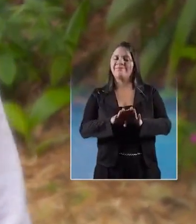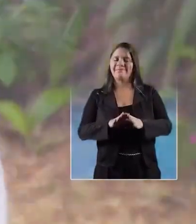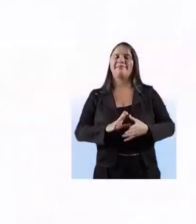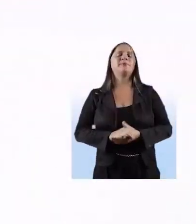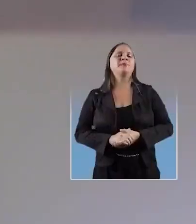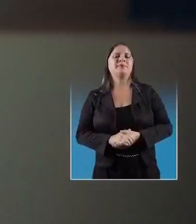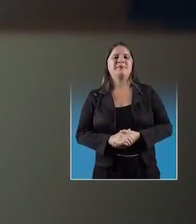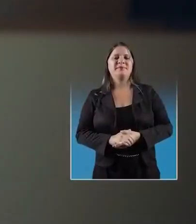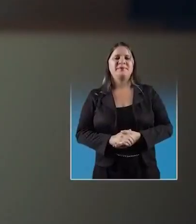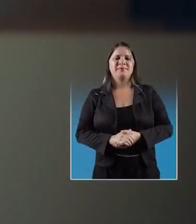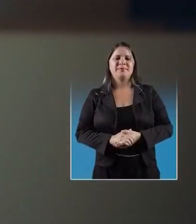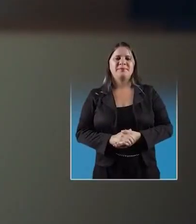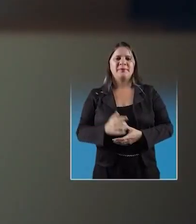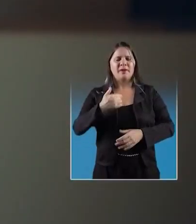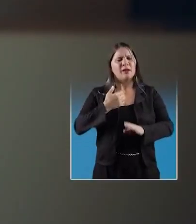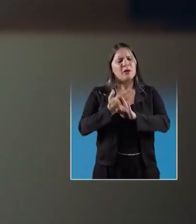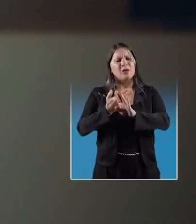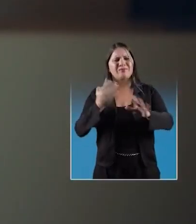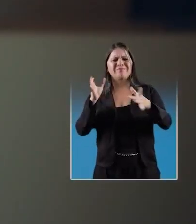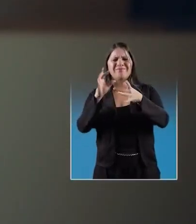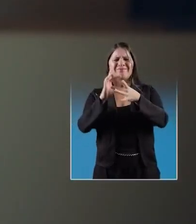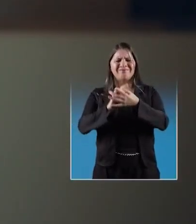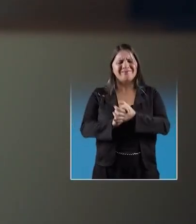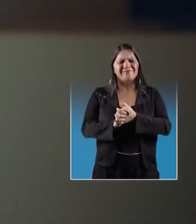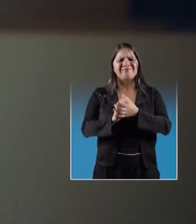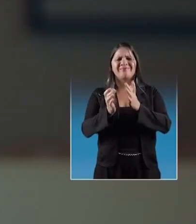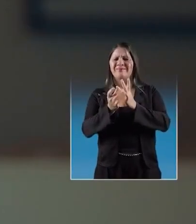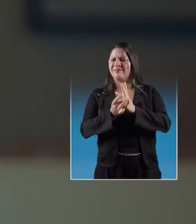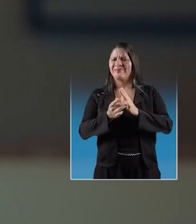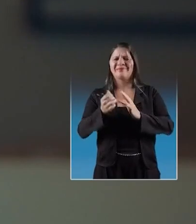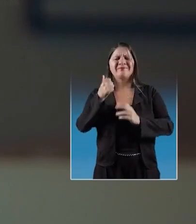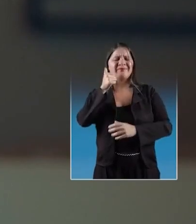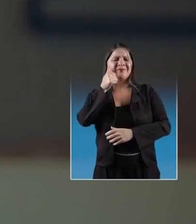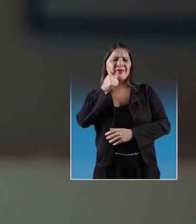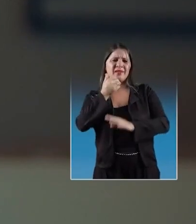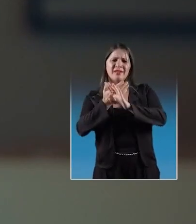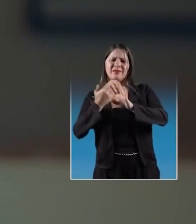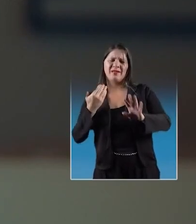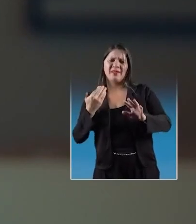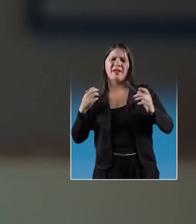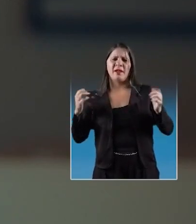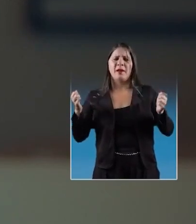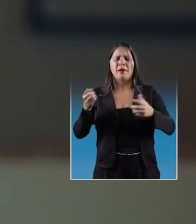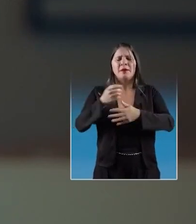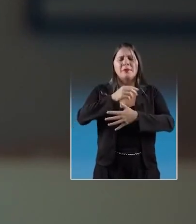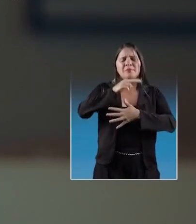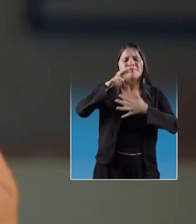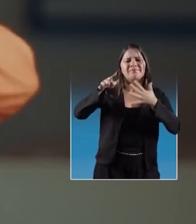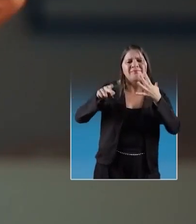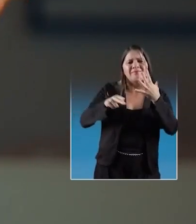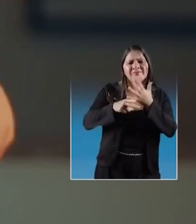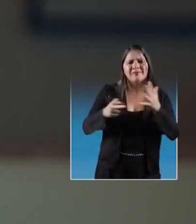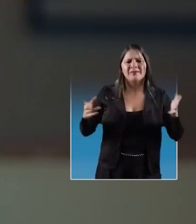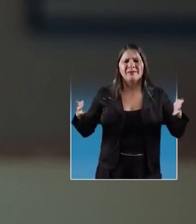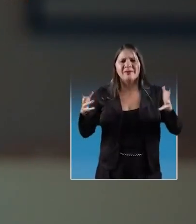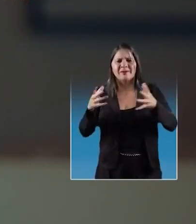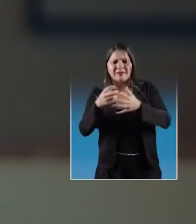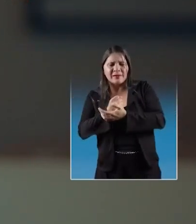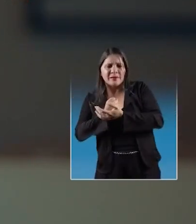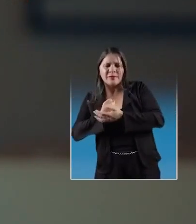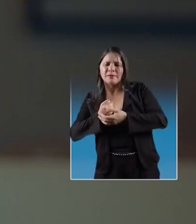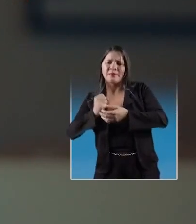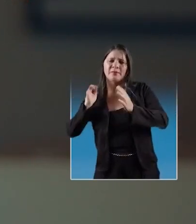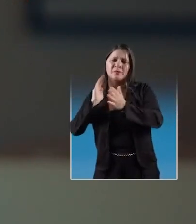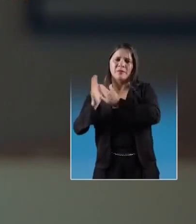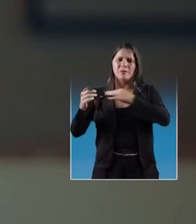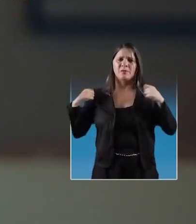também. Eu me separei. Uma hora eu falei, não dá mais pra mim. Peguei minhas coisas e saí. Peguei a mochila e fui